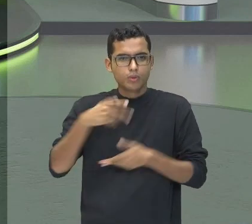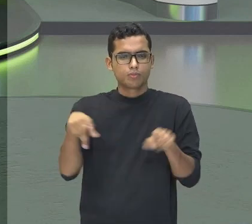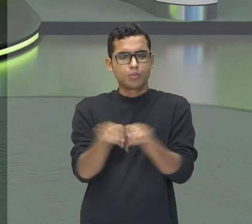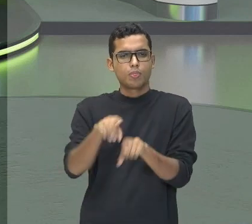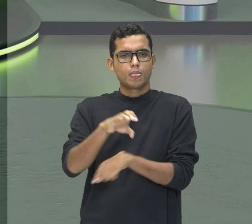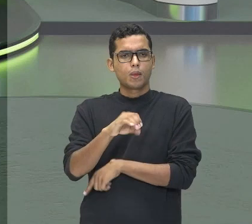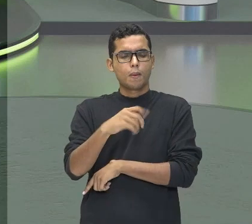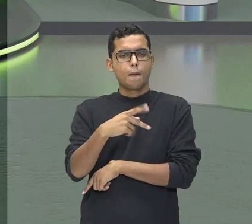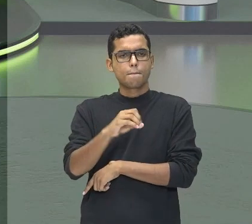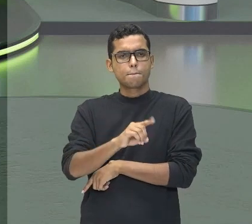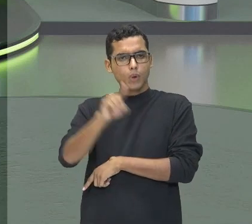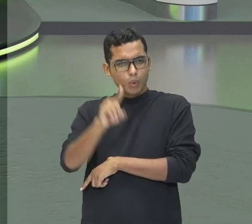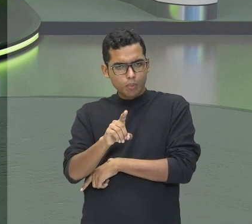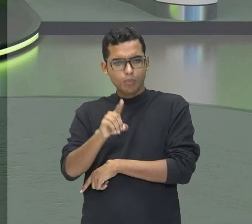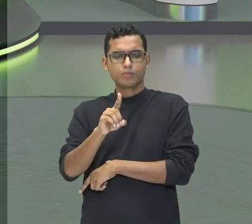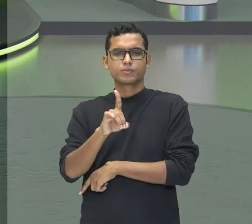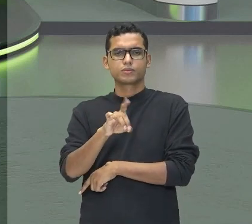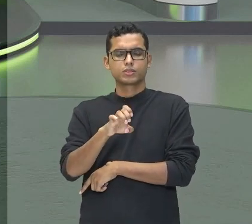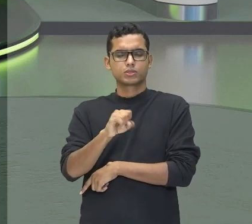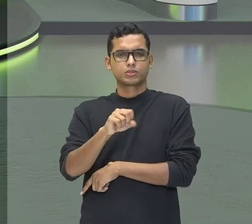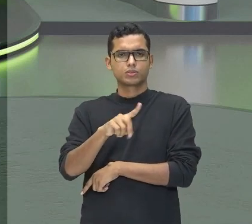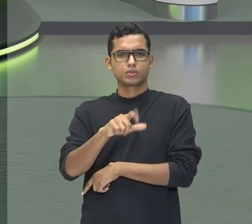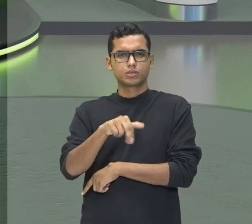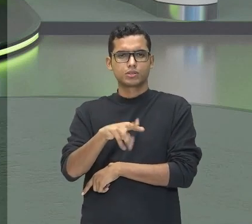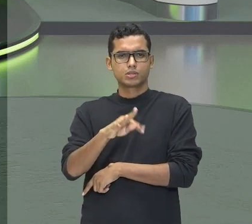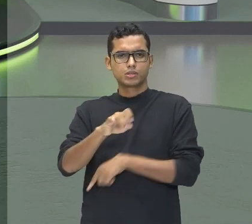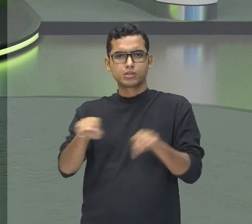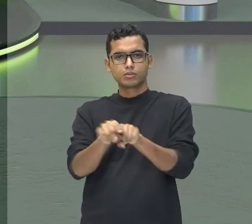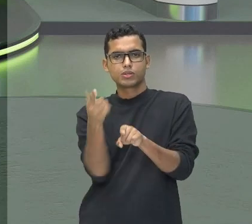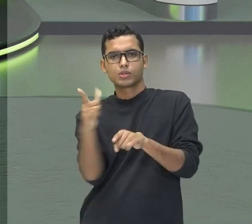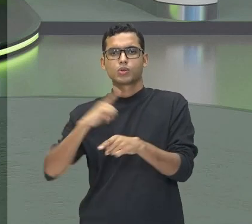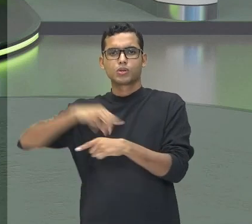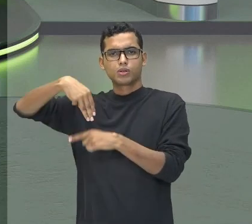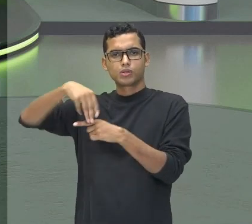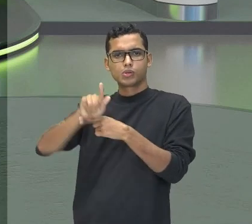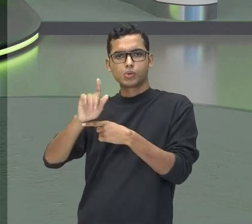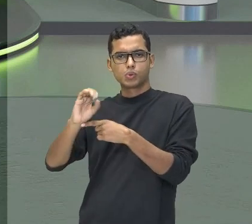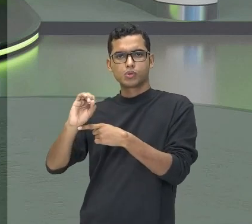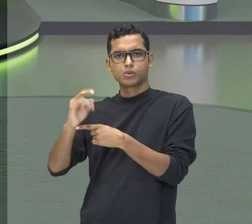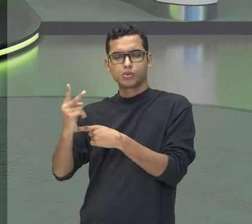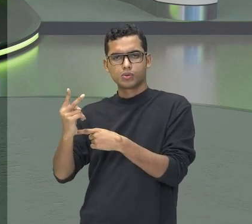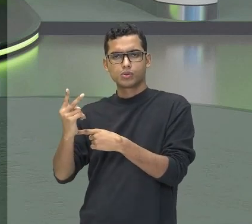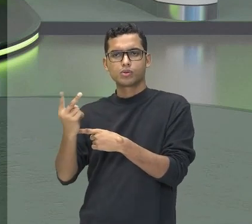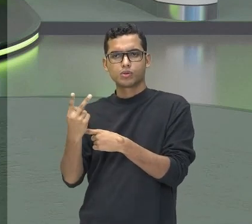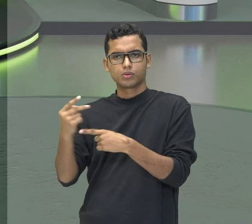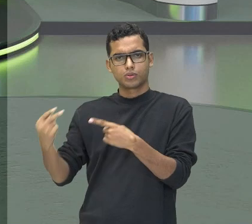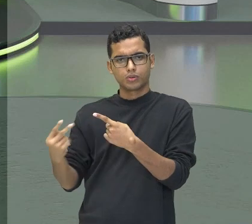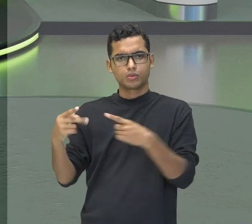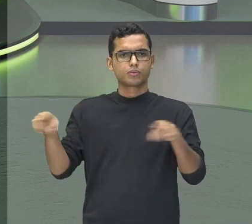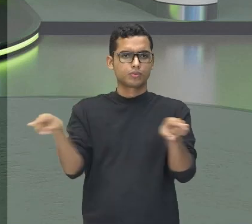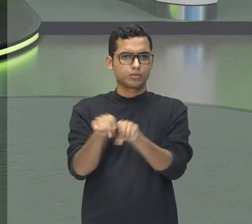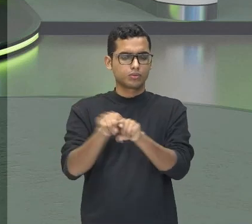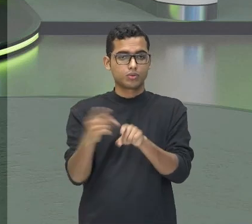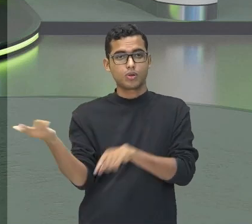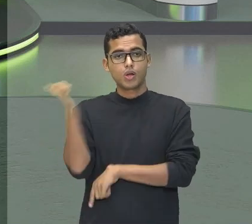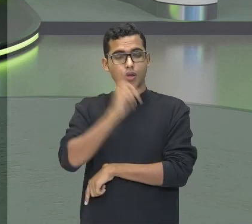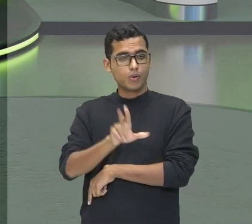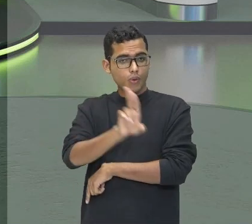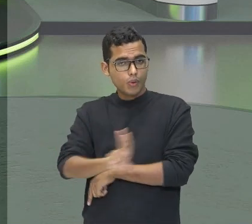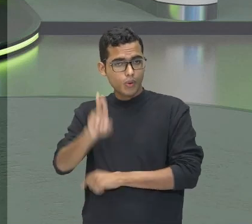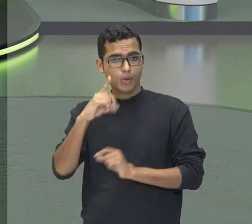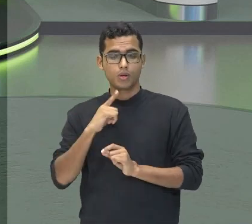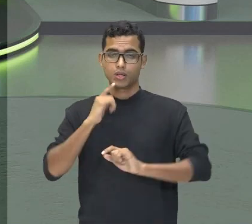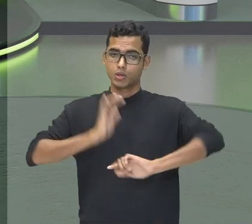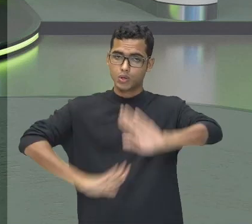magnésio, que é conhecido popularmente como leite de magnésio. É um laxante, mas ele precisa ser usado com